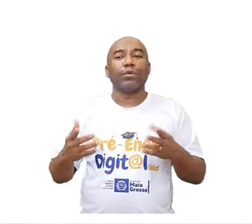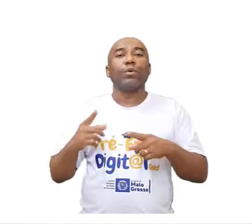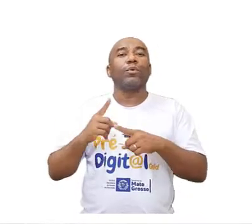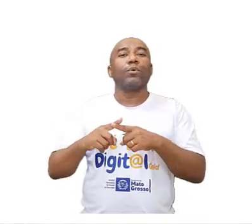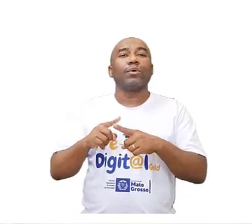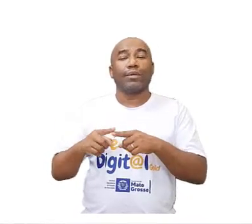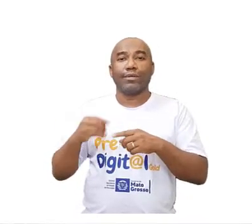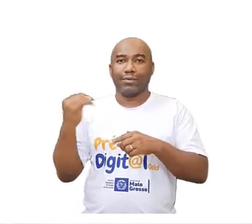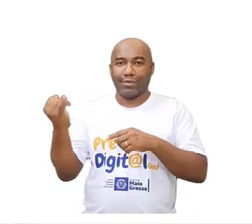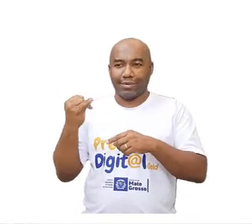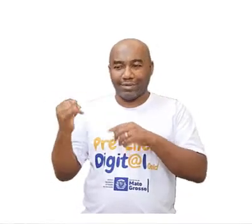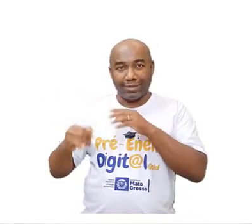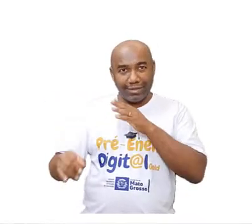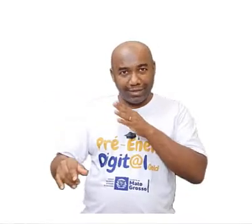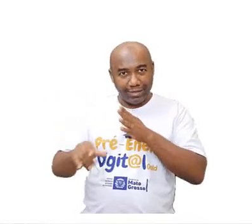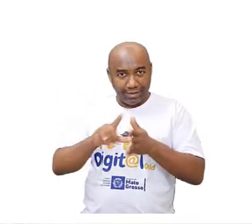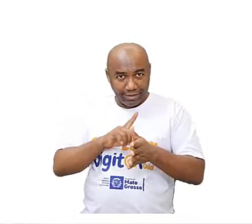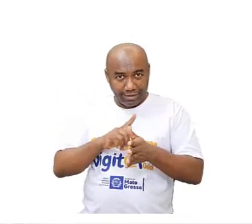é obrigatoriamente...